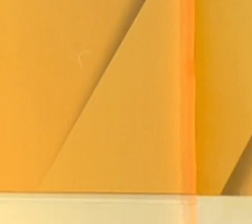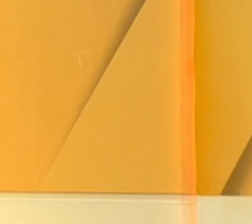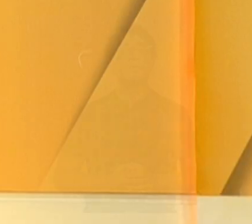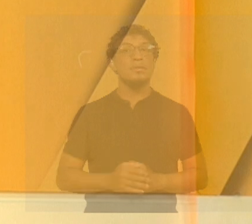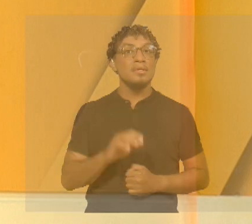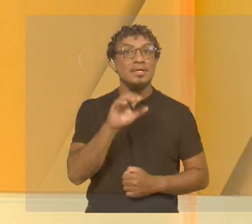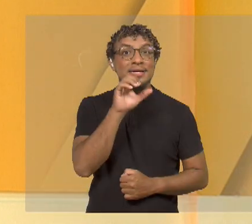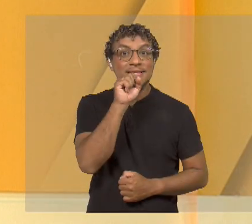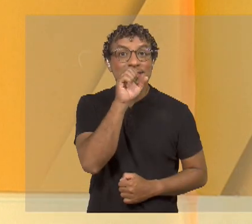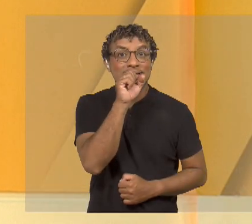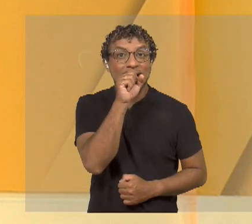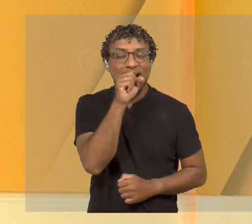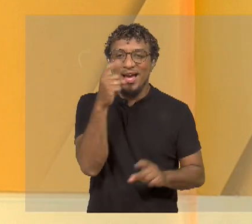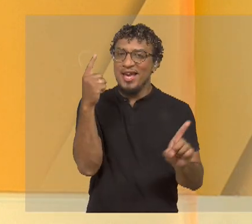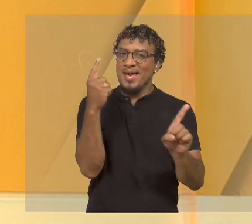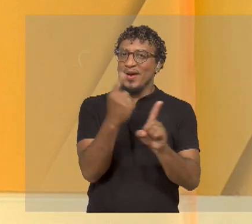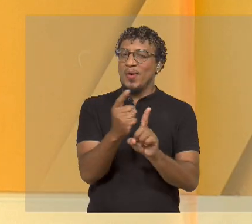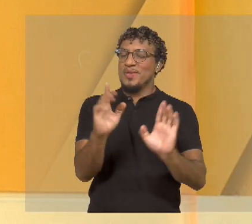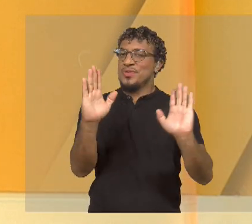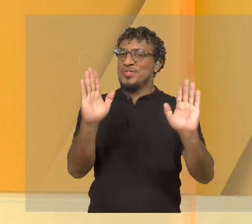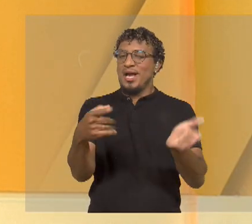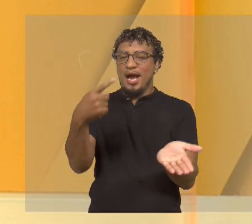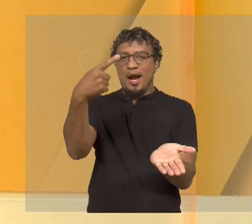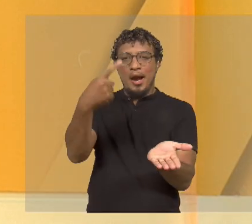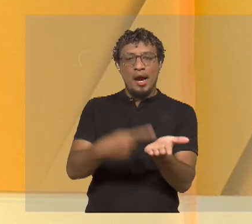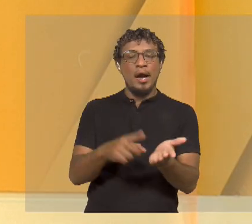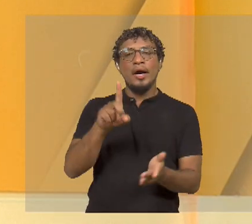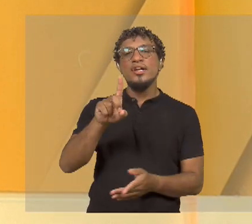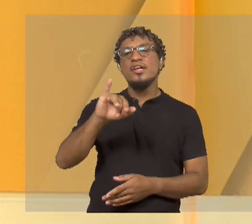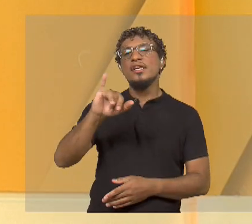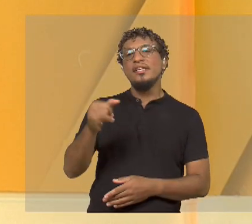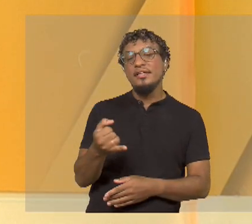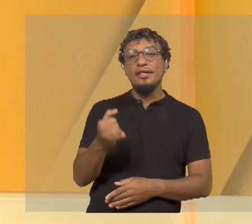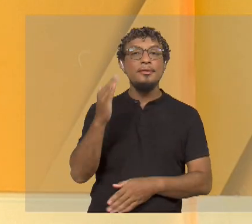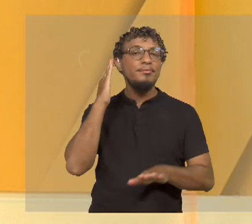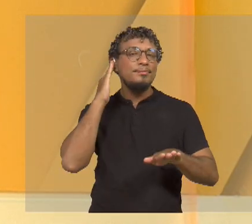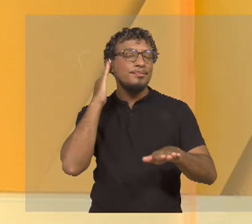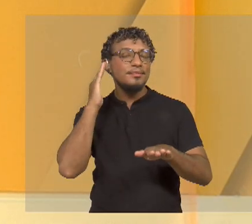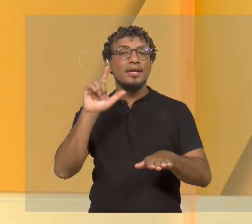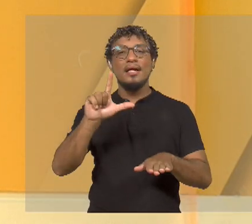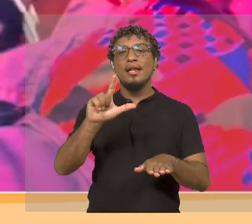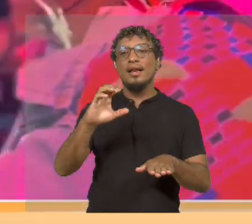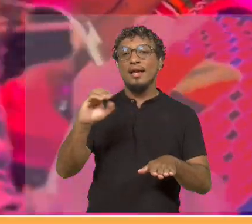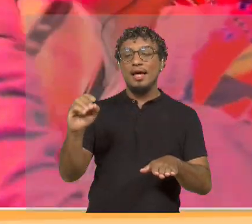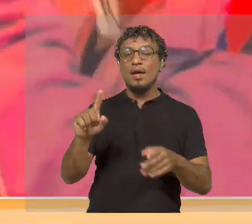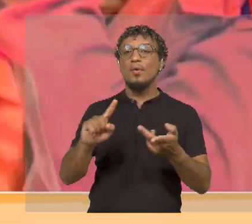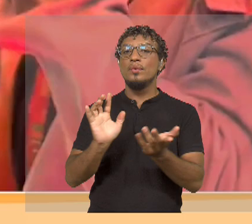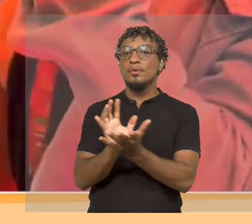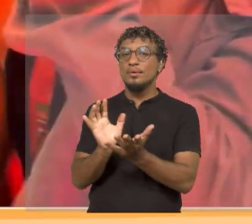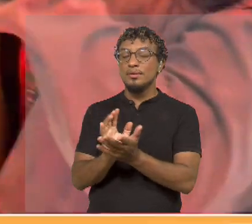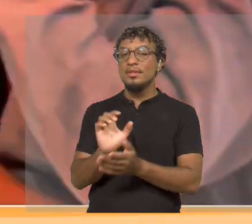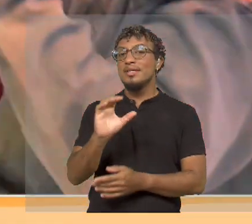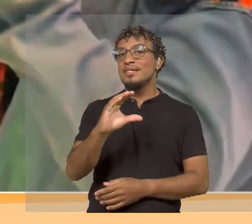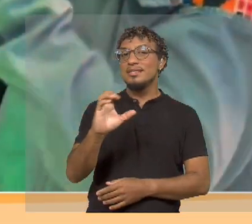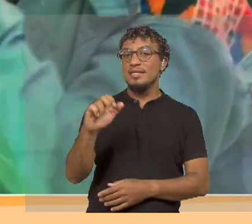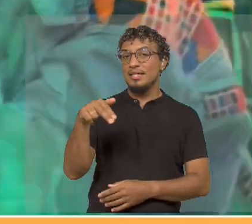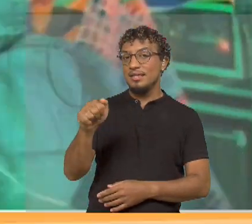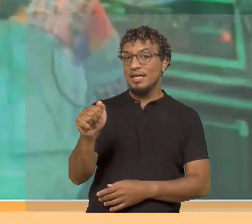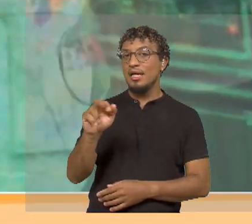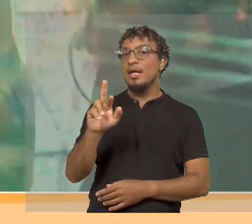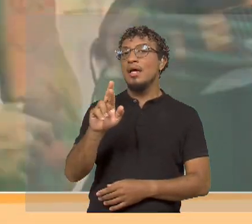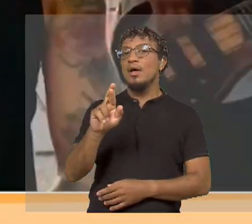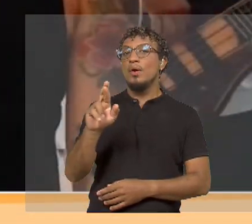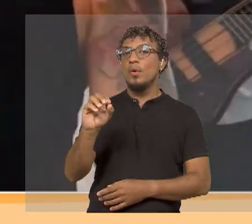No sábado, o encontro está marcado com o DJ Léo Scartey e a banda Senna Roots, uma noite especial